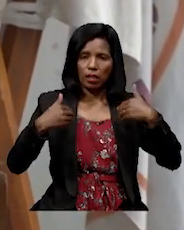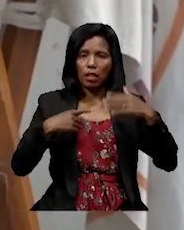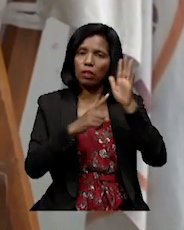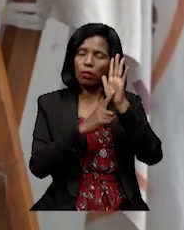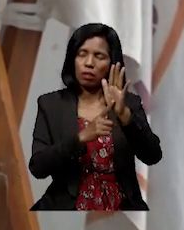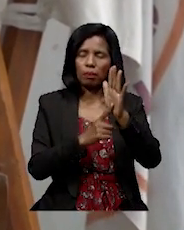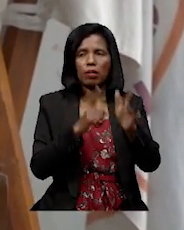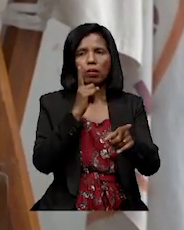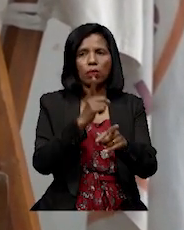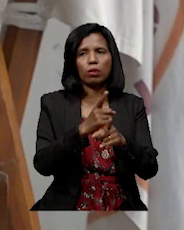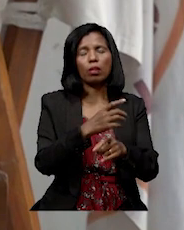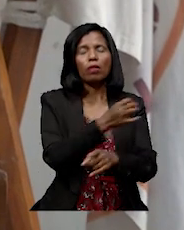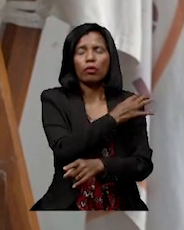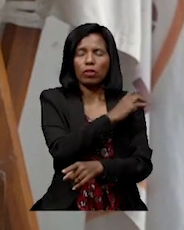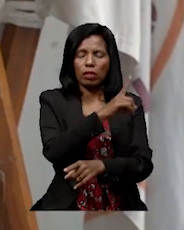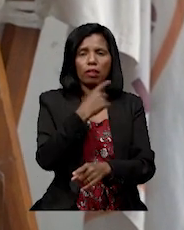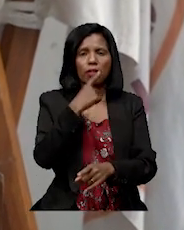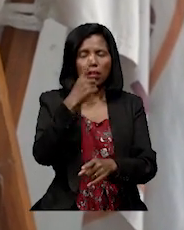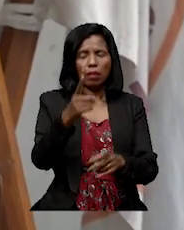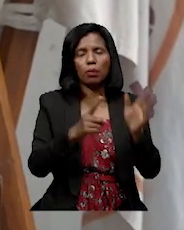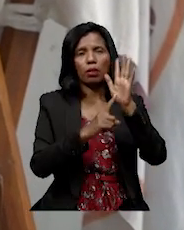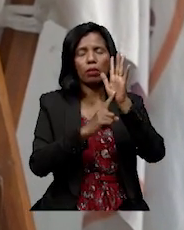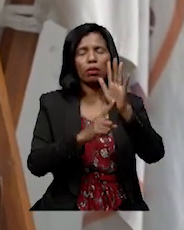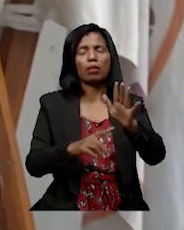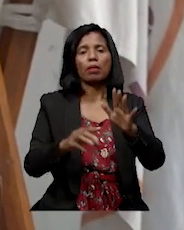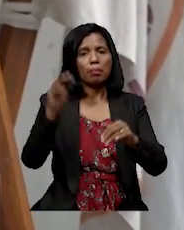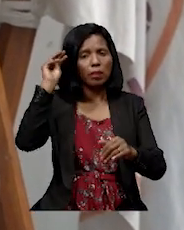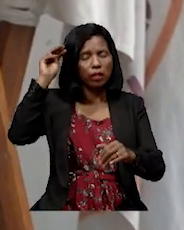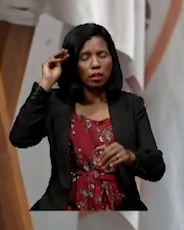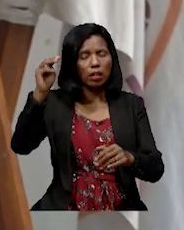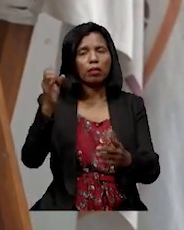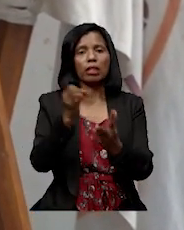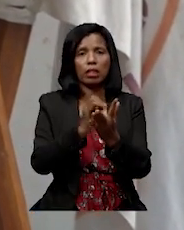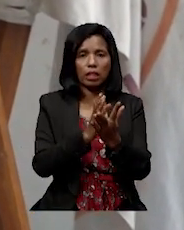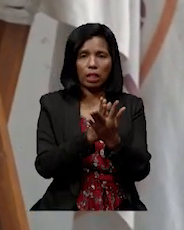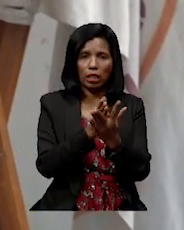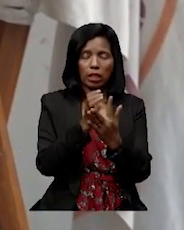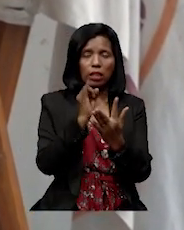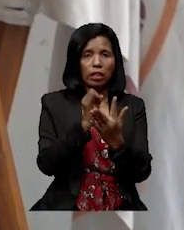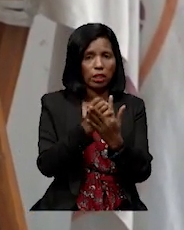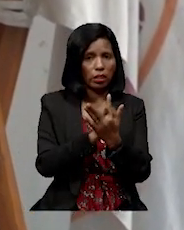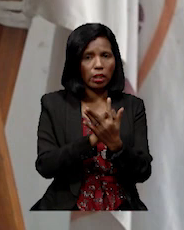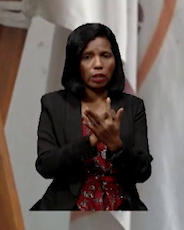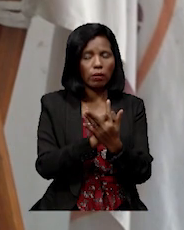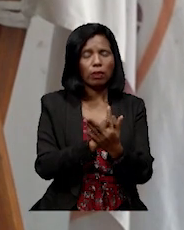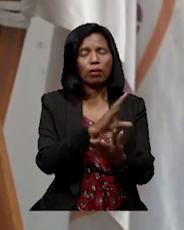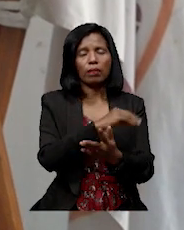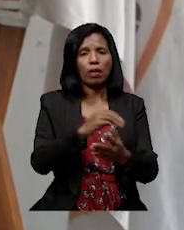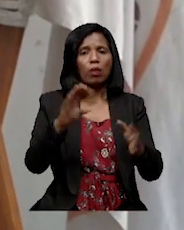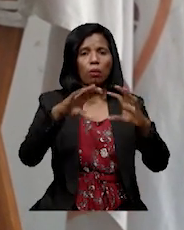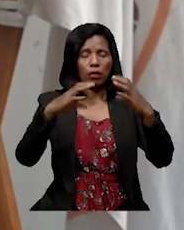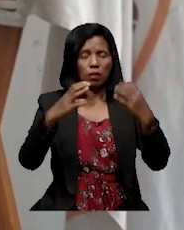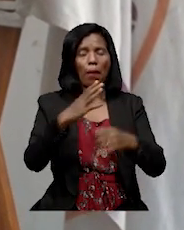acto refere, no propõe ba órgão executivo, Ministério Interior, no órgão legislativo, Ministério, Comissão B, Parlamento